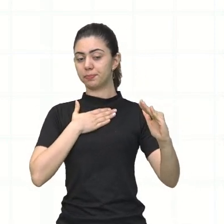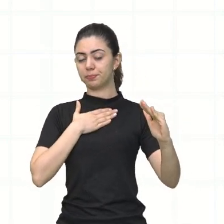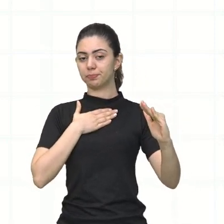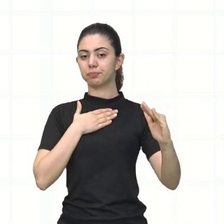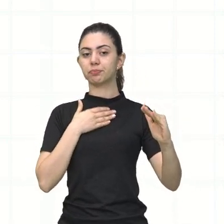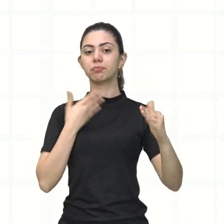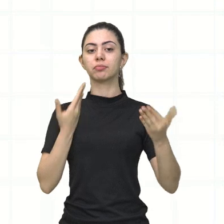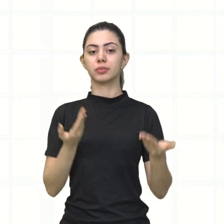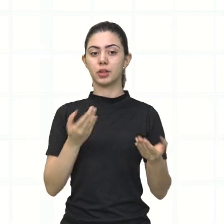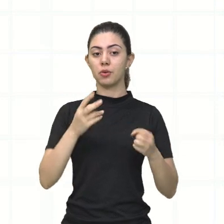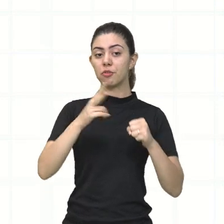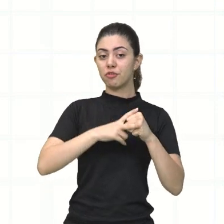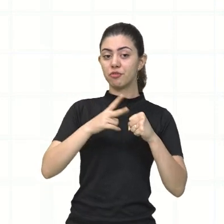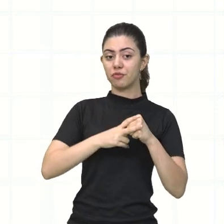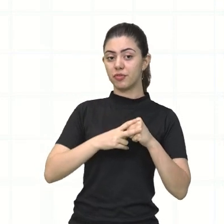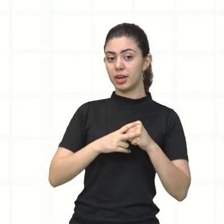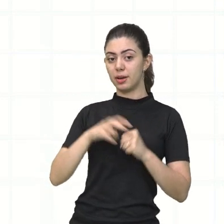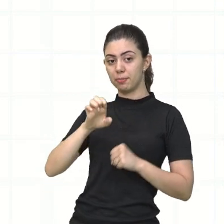Verbo 1,